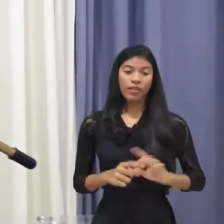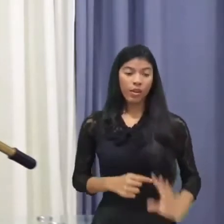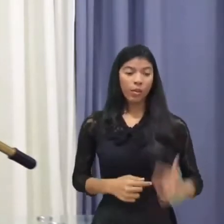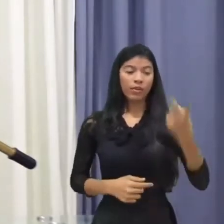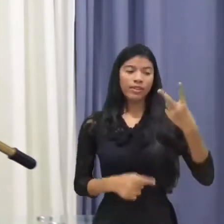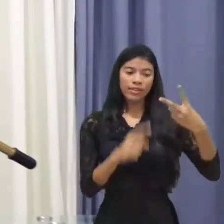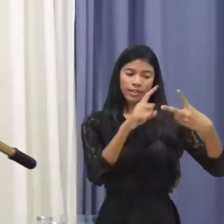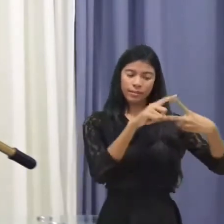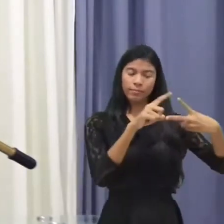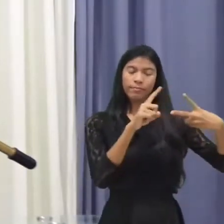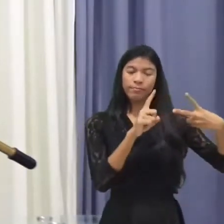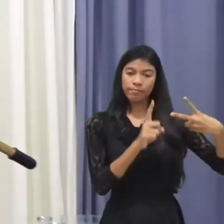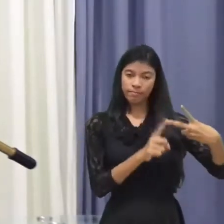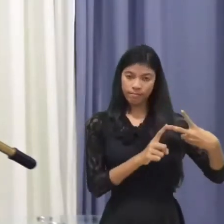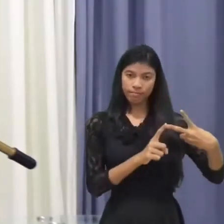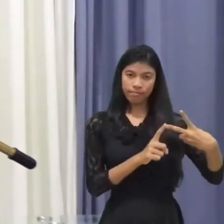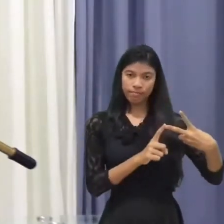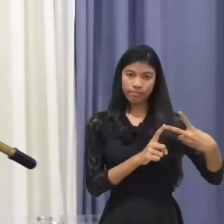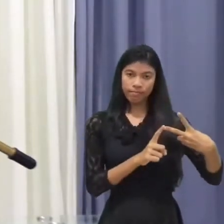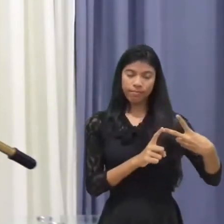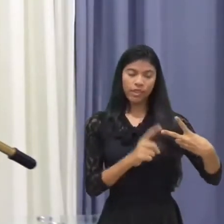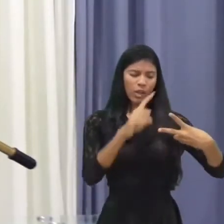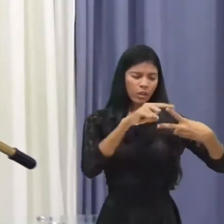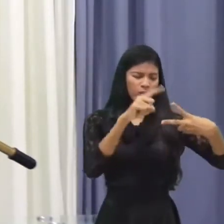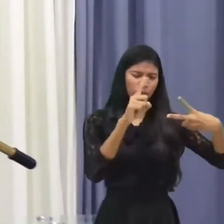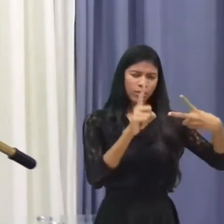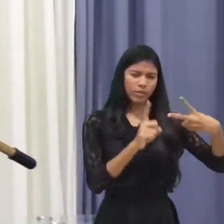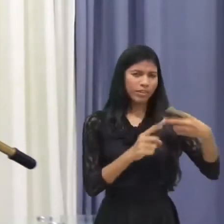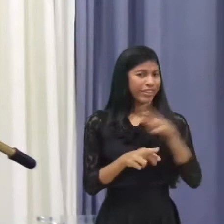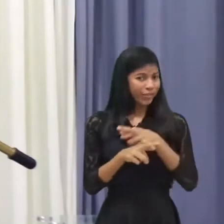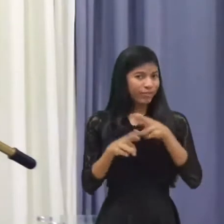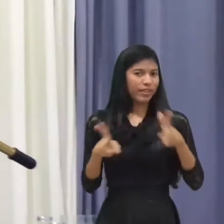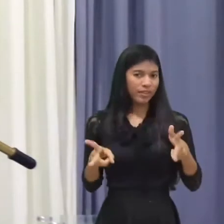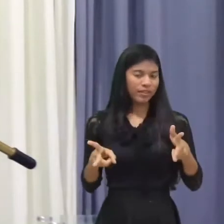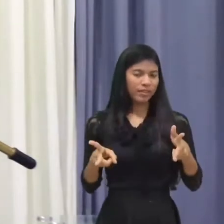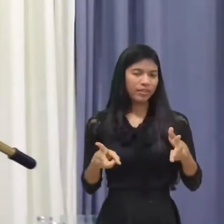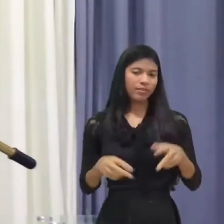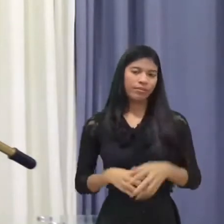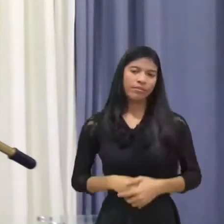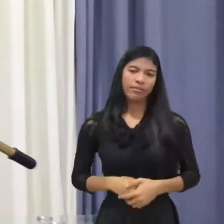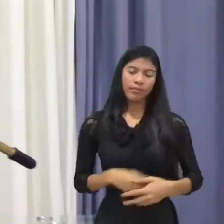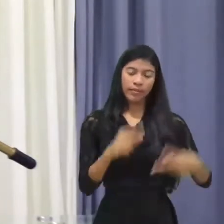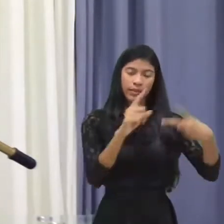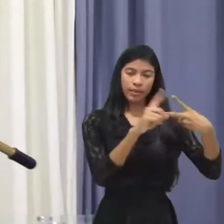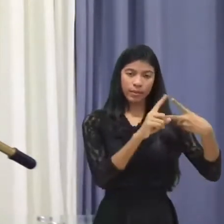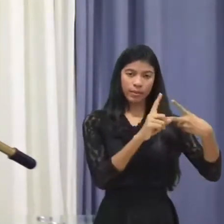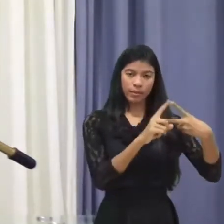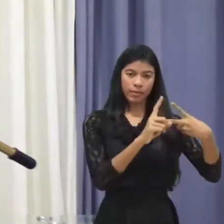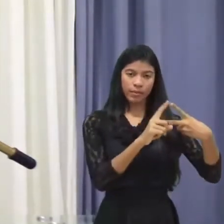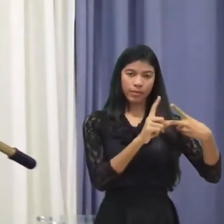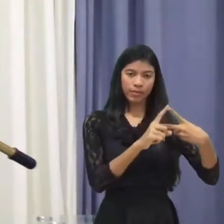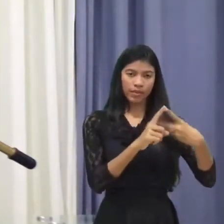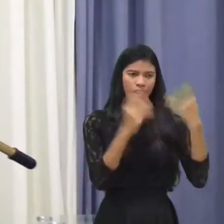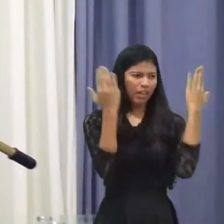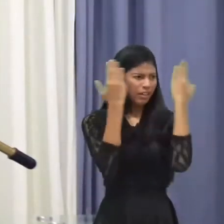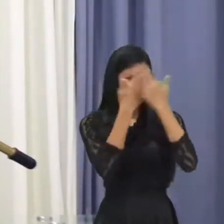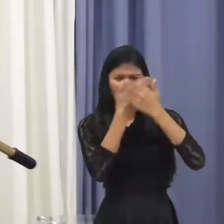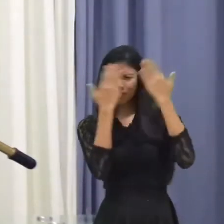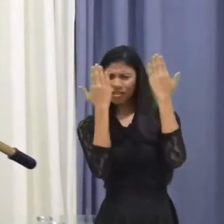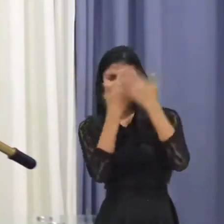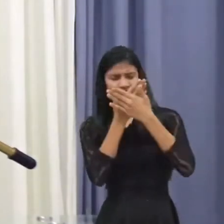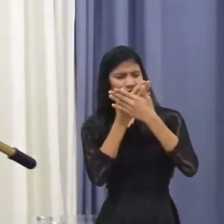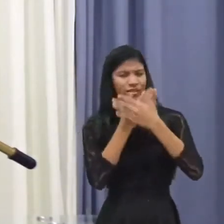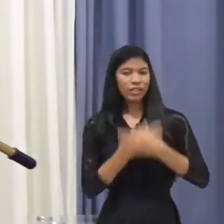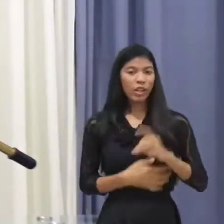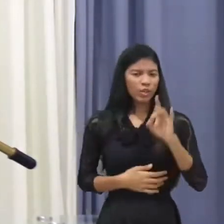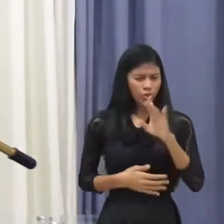etapas, em dois momentos distintos. Na primeira etapa, invisível,